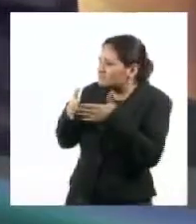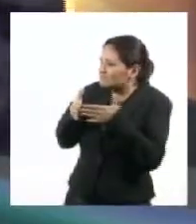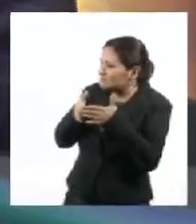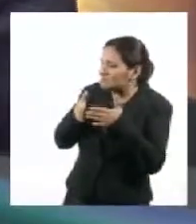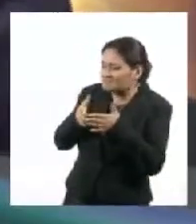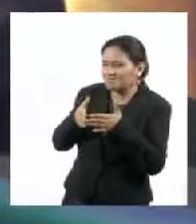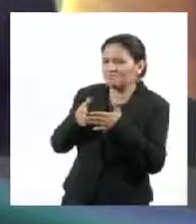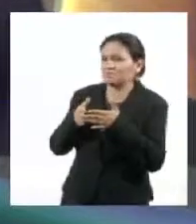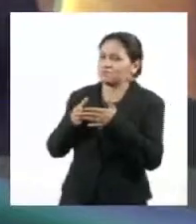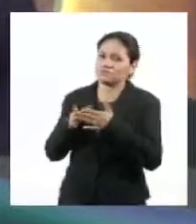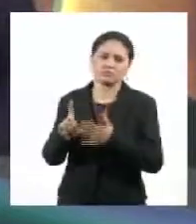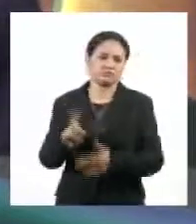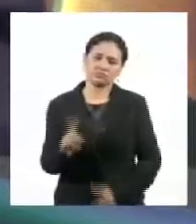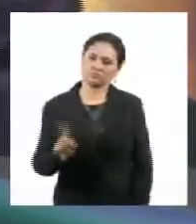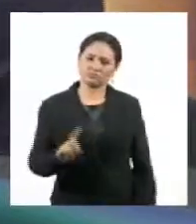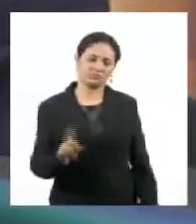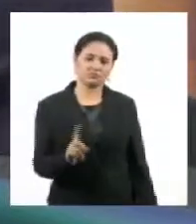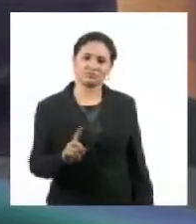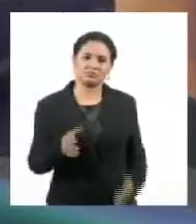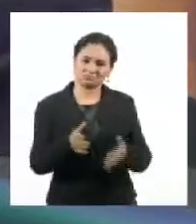nada ao candidato ao governo do estado do Maranhão.